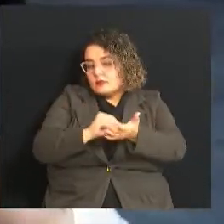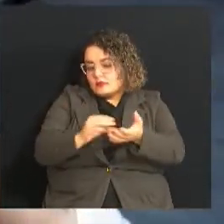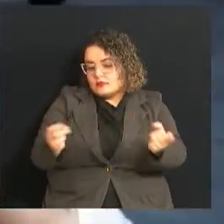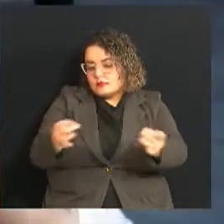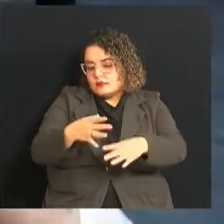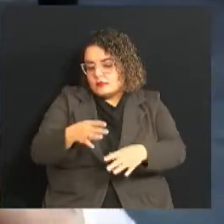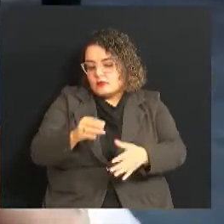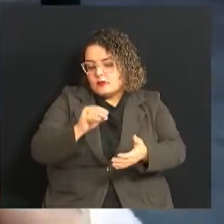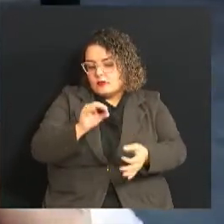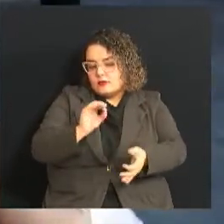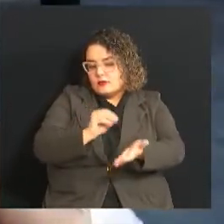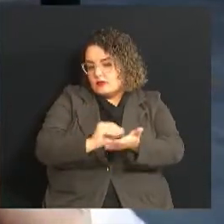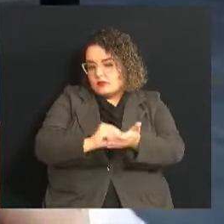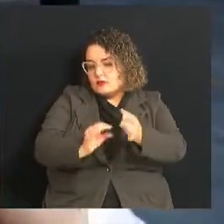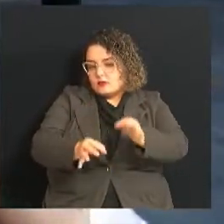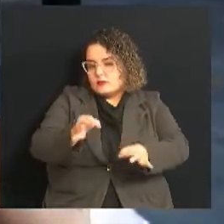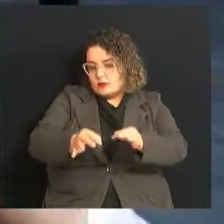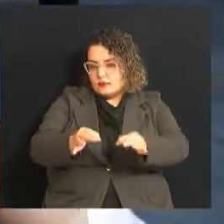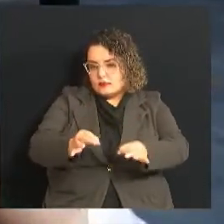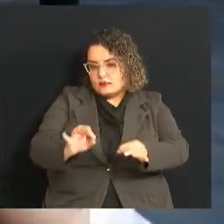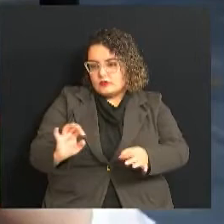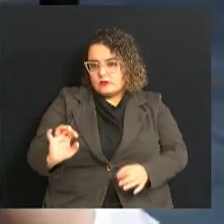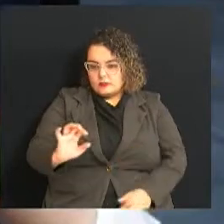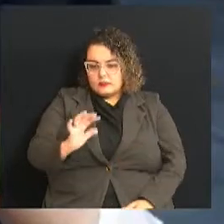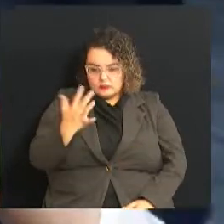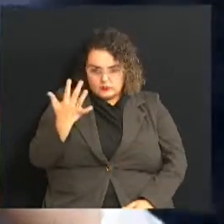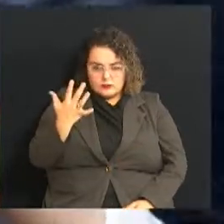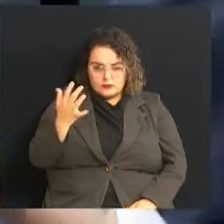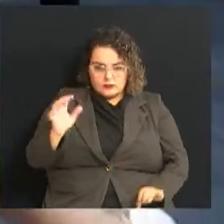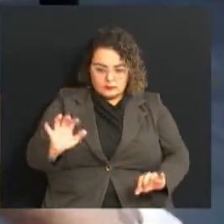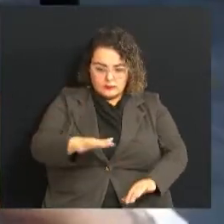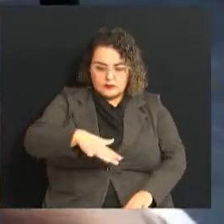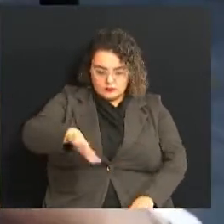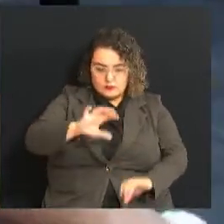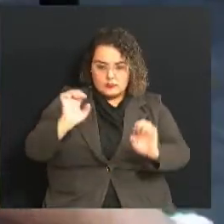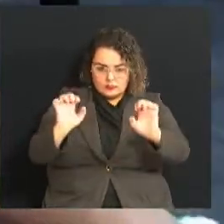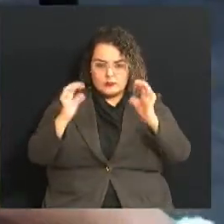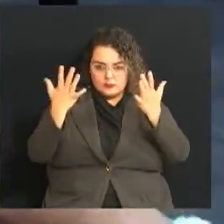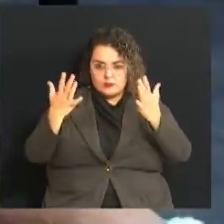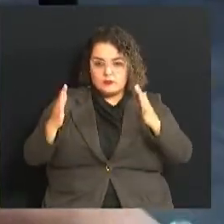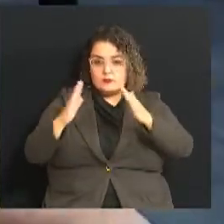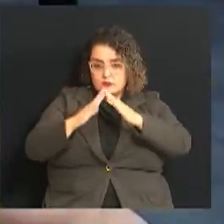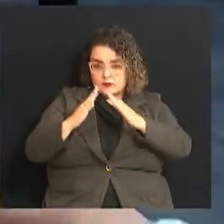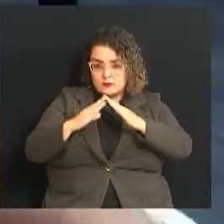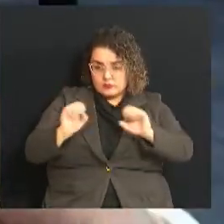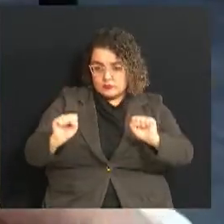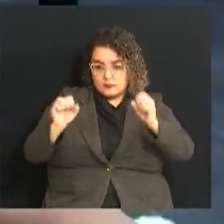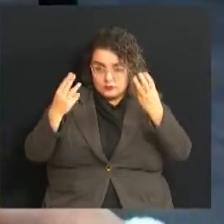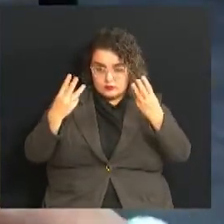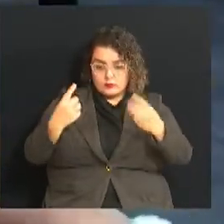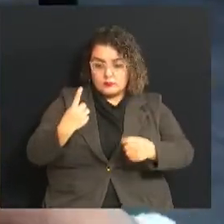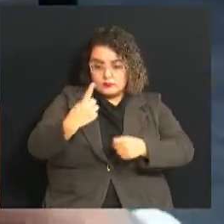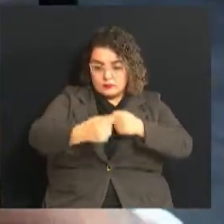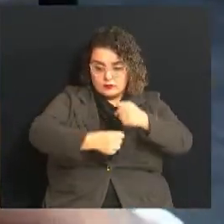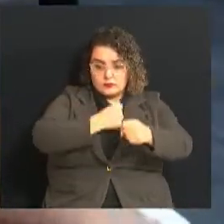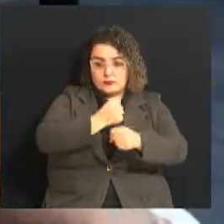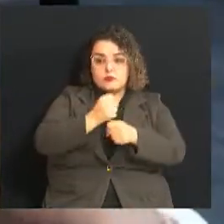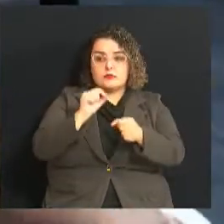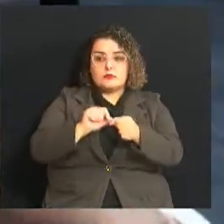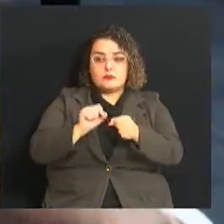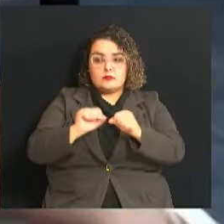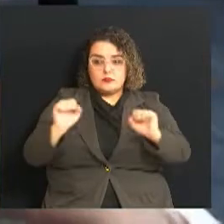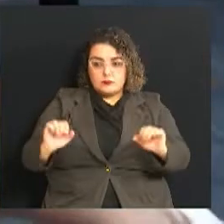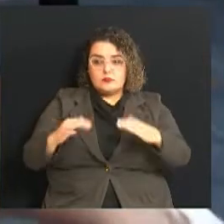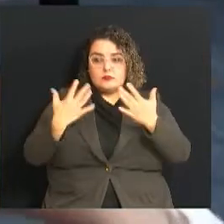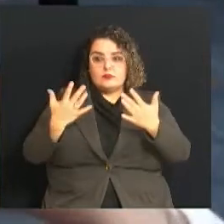que existia com o setor de eventos, por exemplo. Se uma casa de shows tinha alvará por um ano para fazer shows, todo